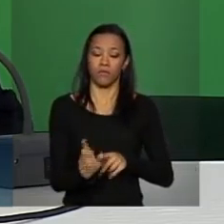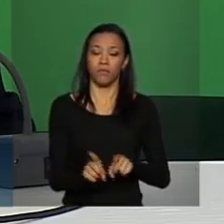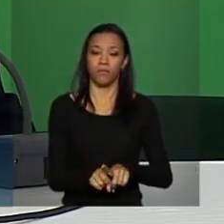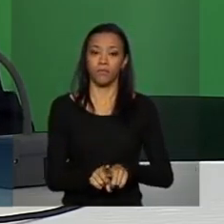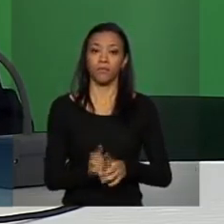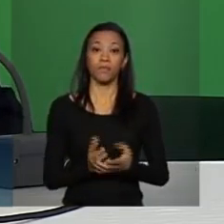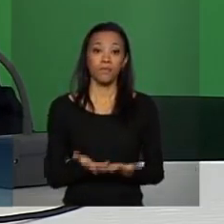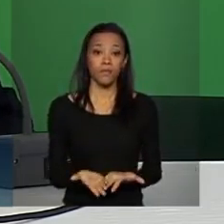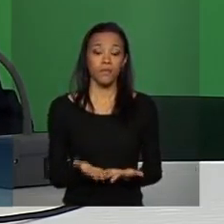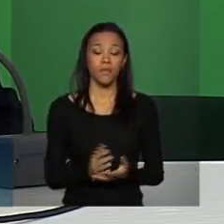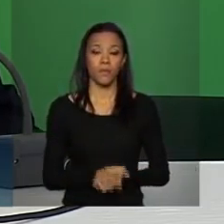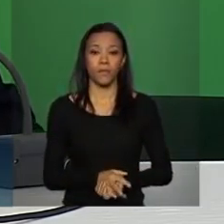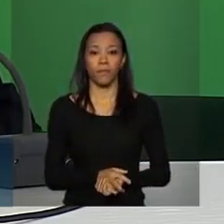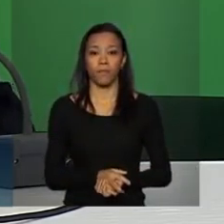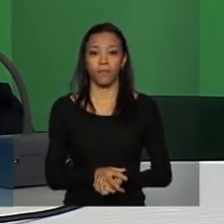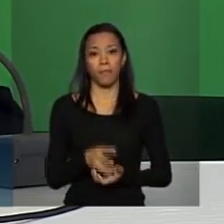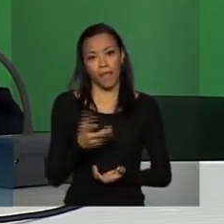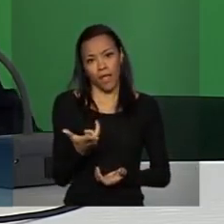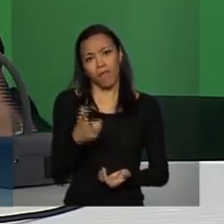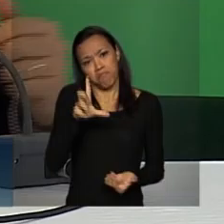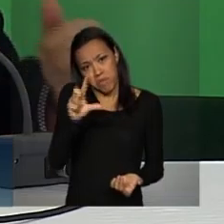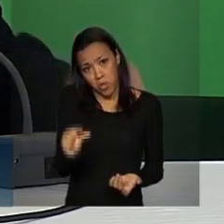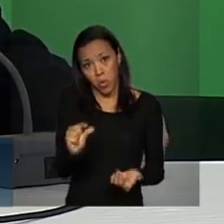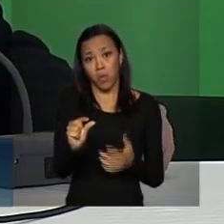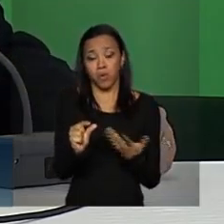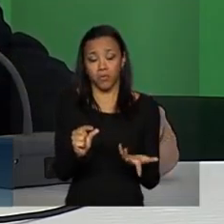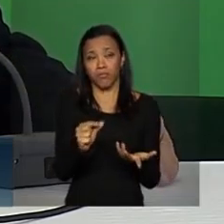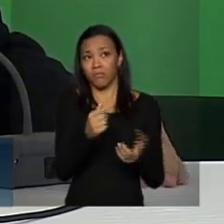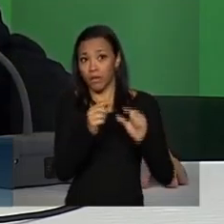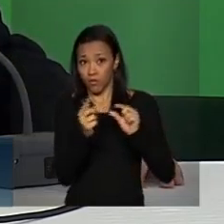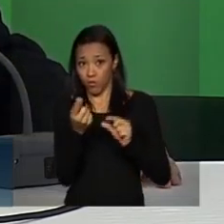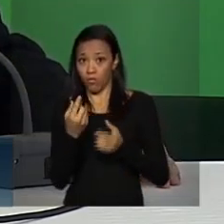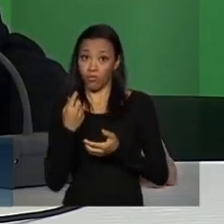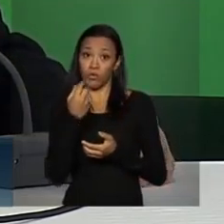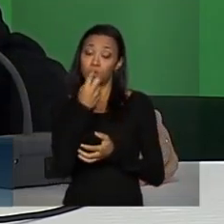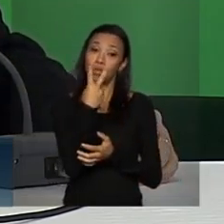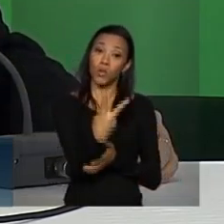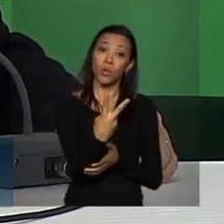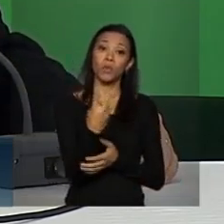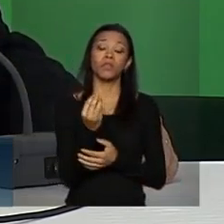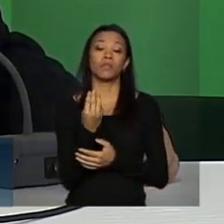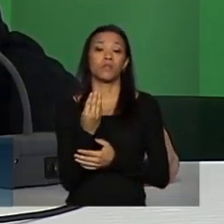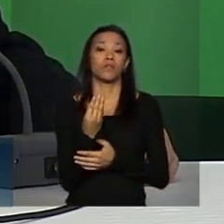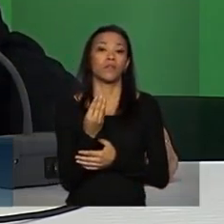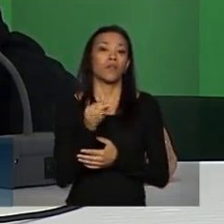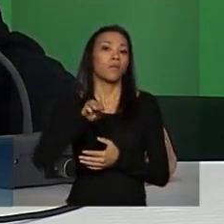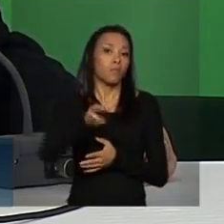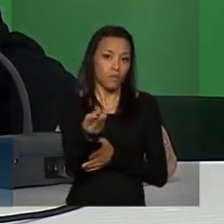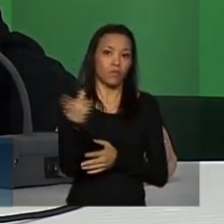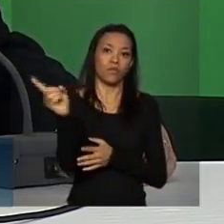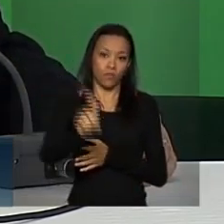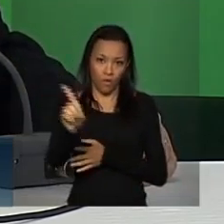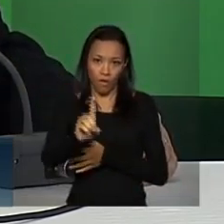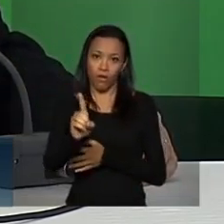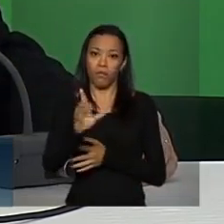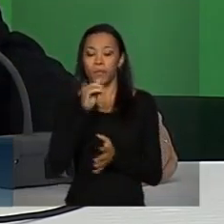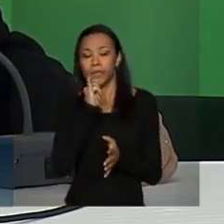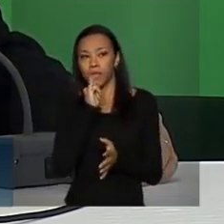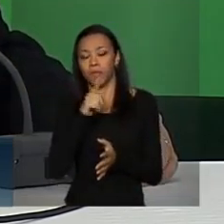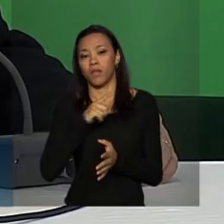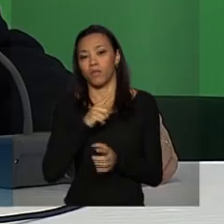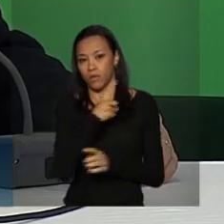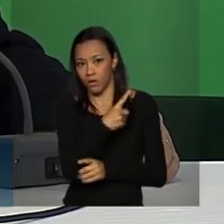Então, ainda que seja menor o volume, cerca de 2 bilhões de dólares, até o momento, mas nós temos, por